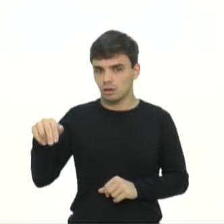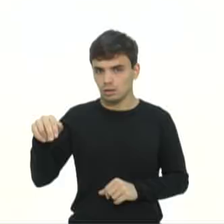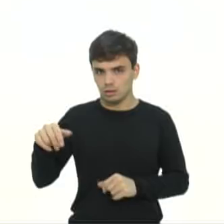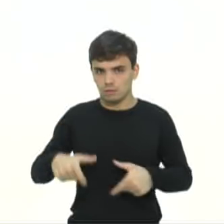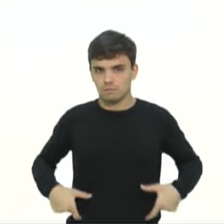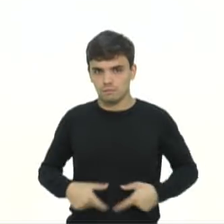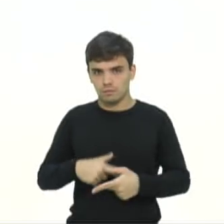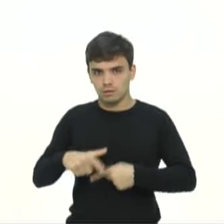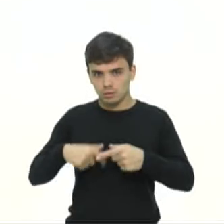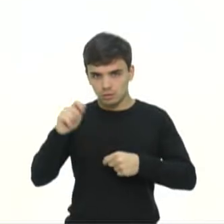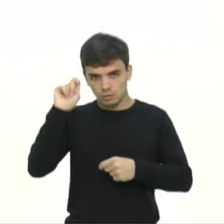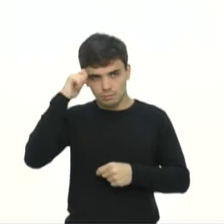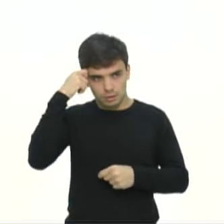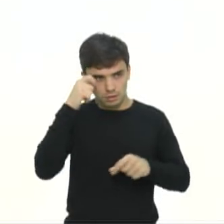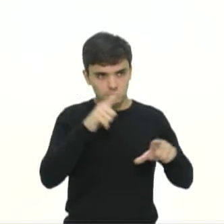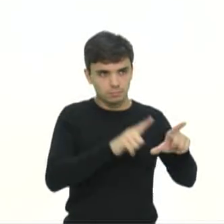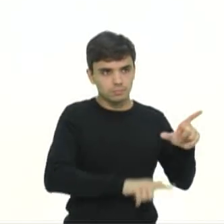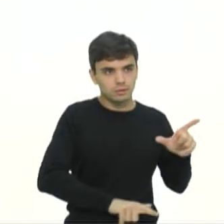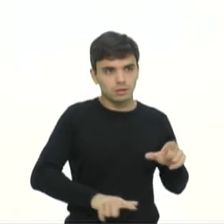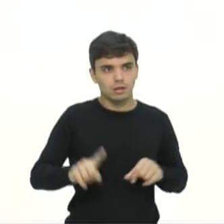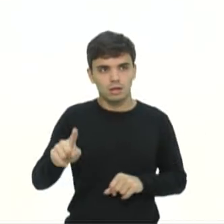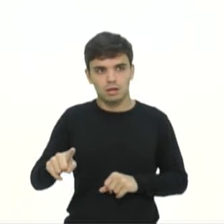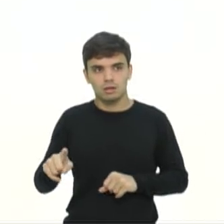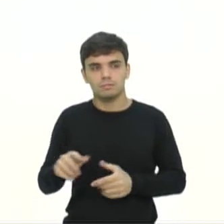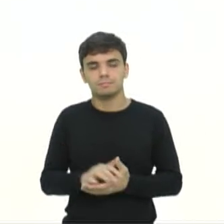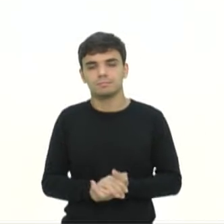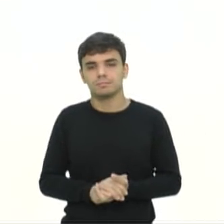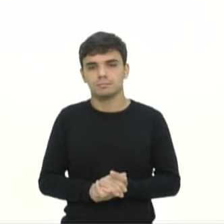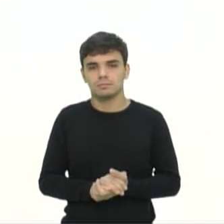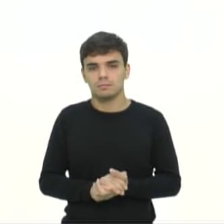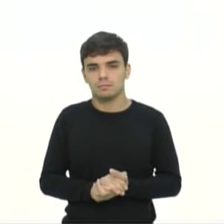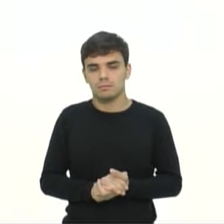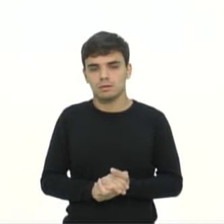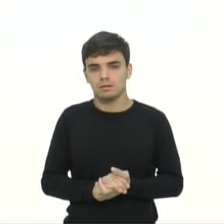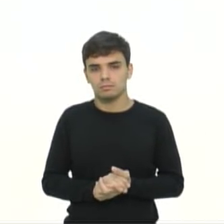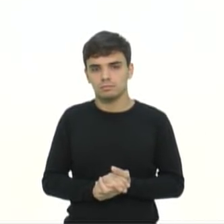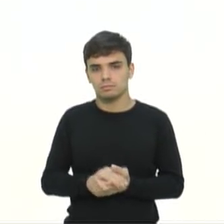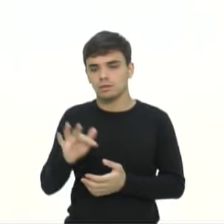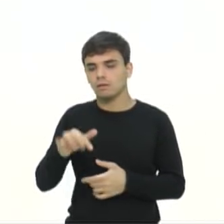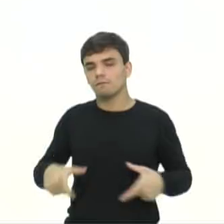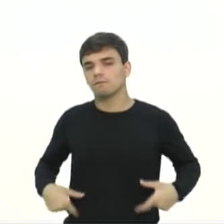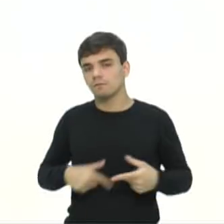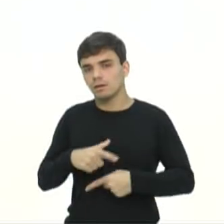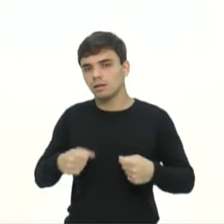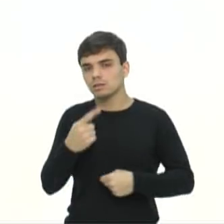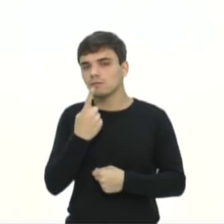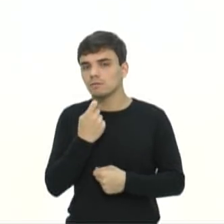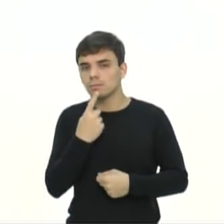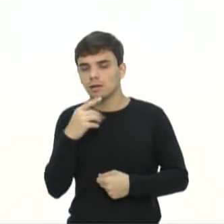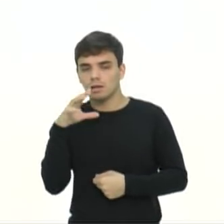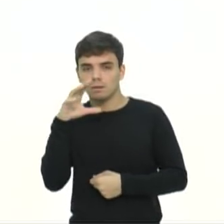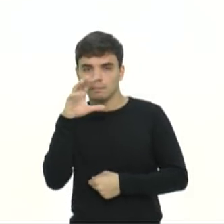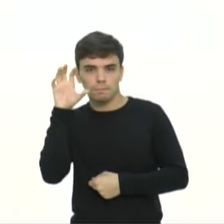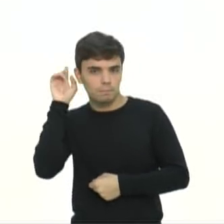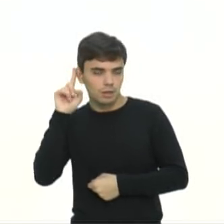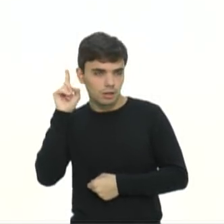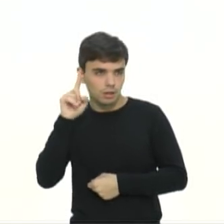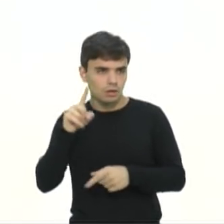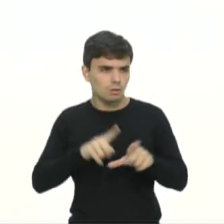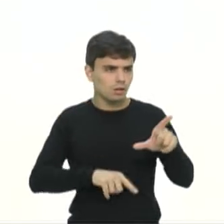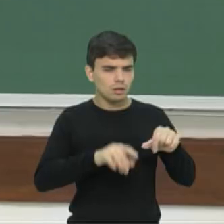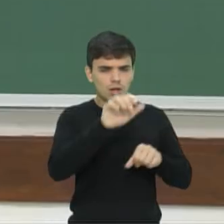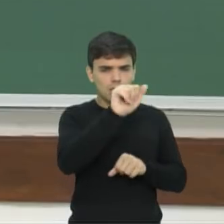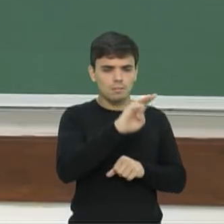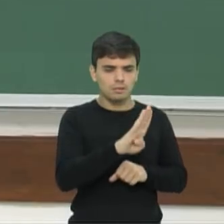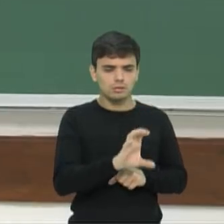B, Hashidan, faixa coral, vermelha e branca. Kyodan, faixa vermelha. Ou Rodan, faixa vermelha. Então,